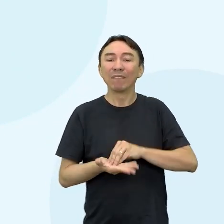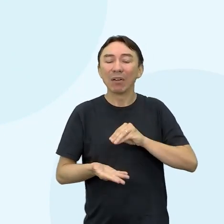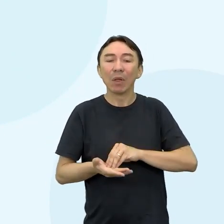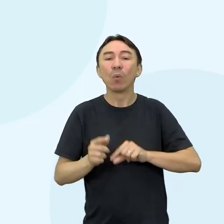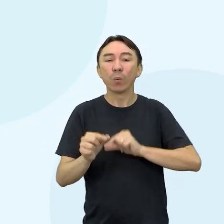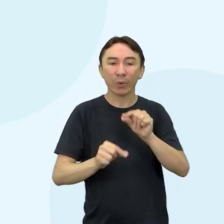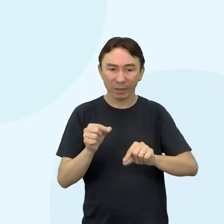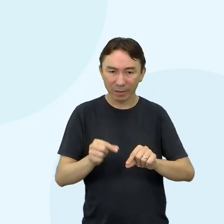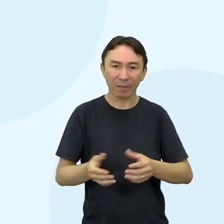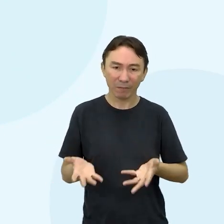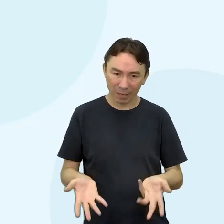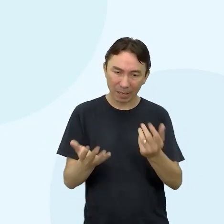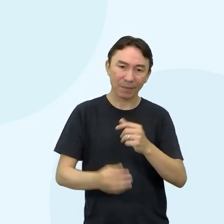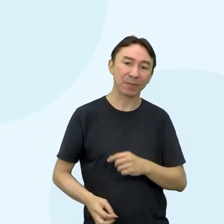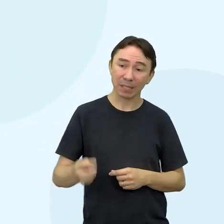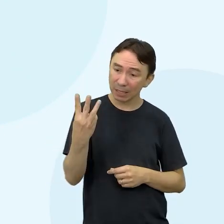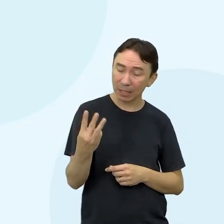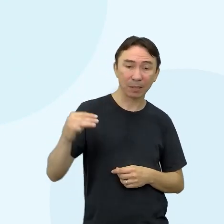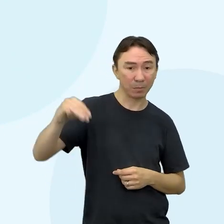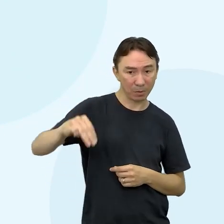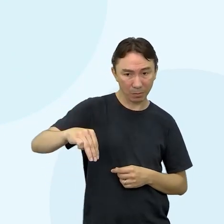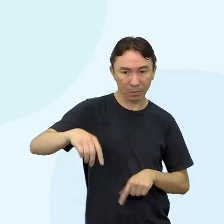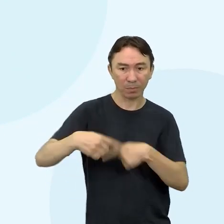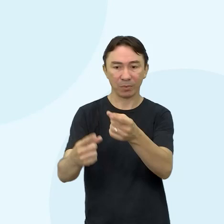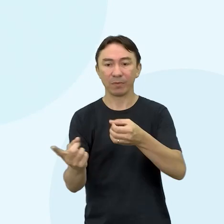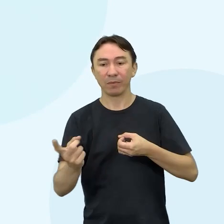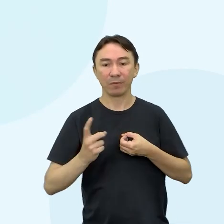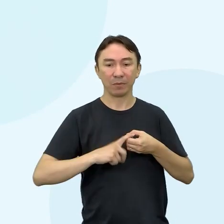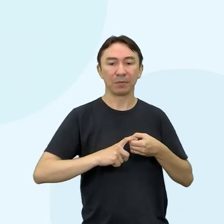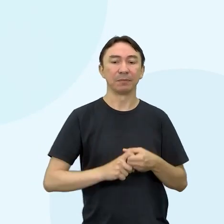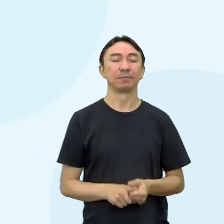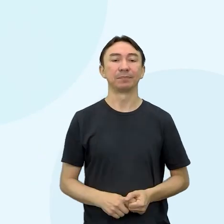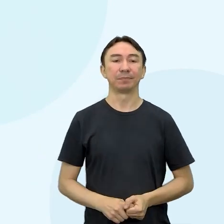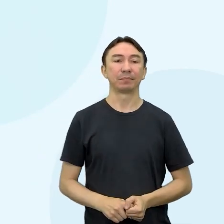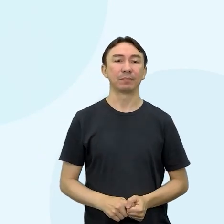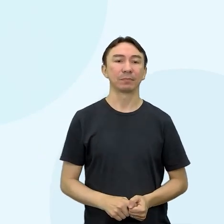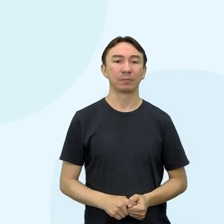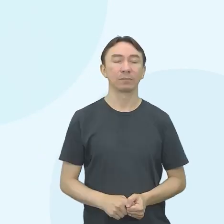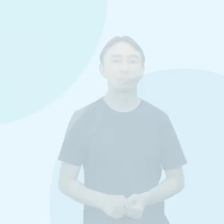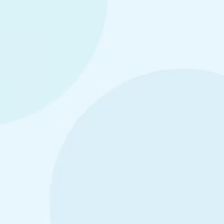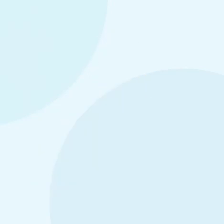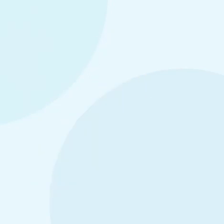nesse processo. 3 minutos e nós já retornamos.